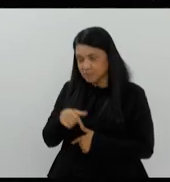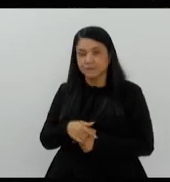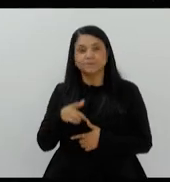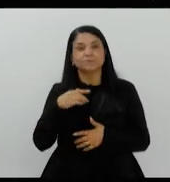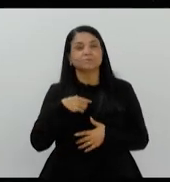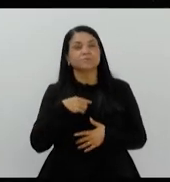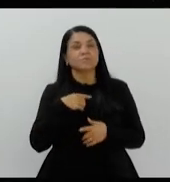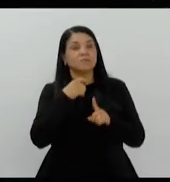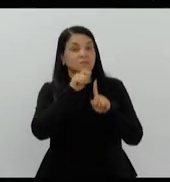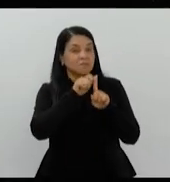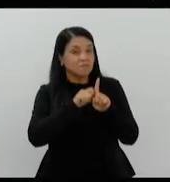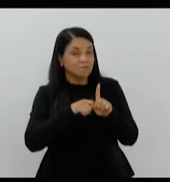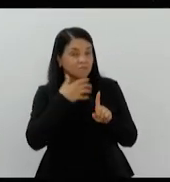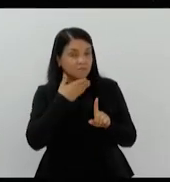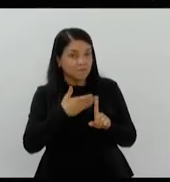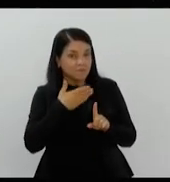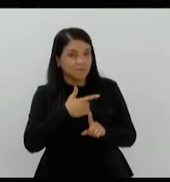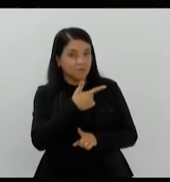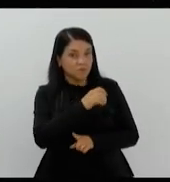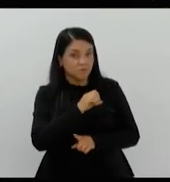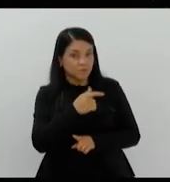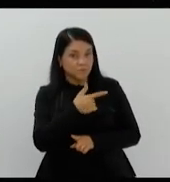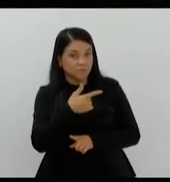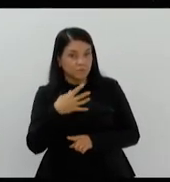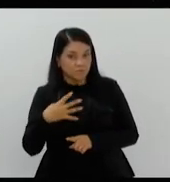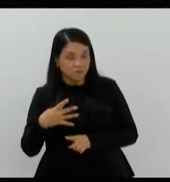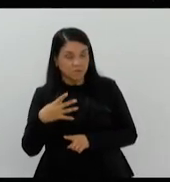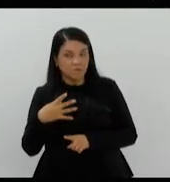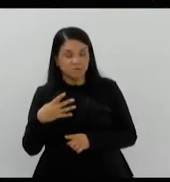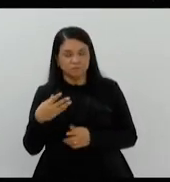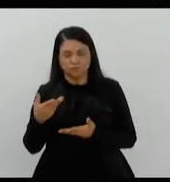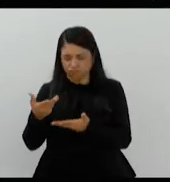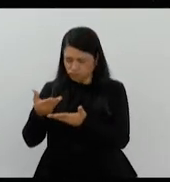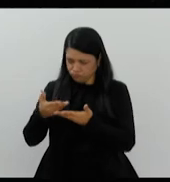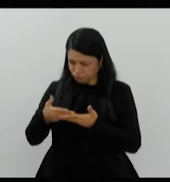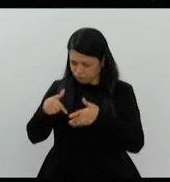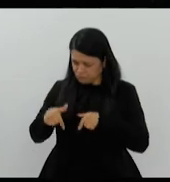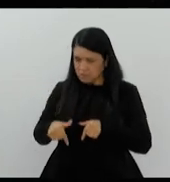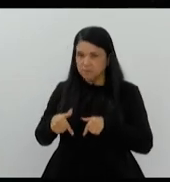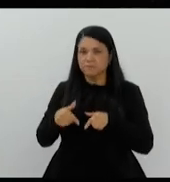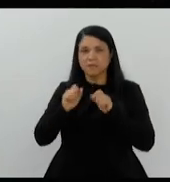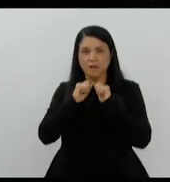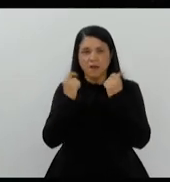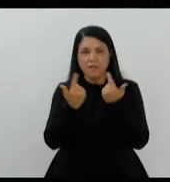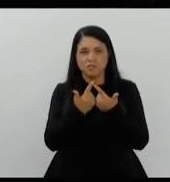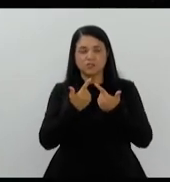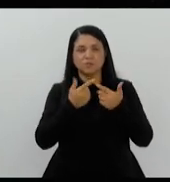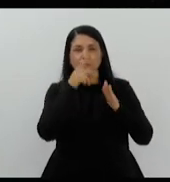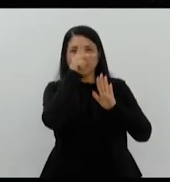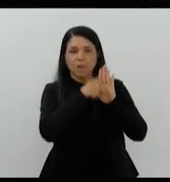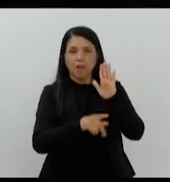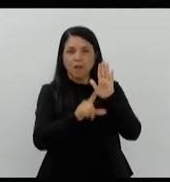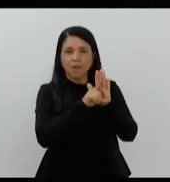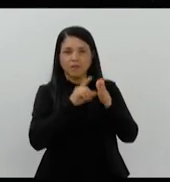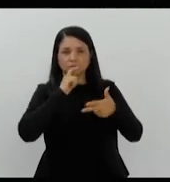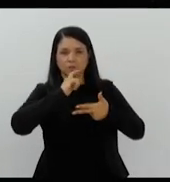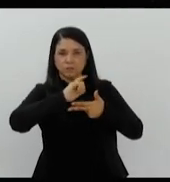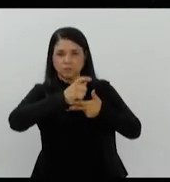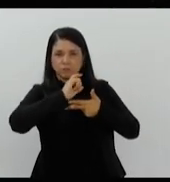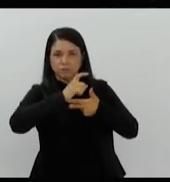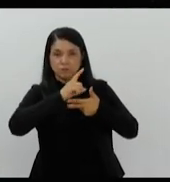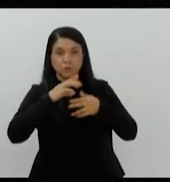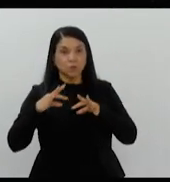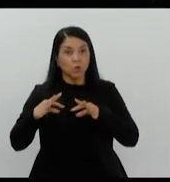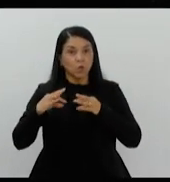de 2023, chegou à casa um projeto de lei do Executivo para que todos